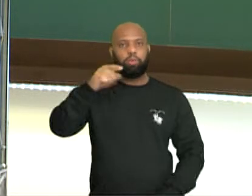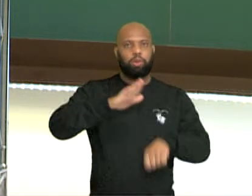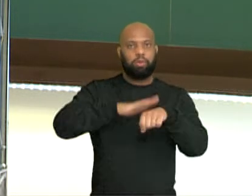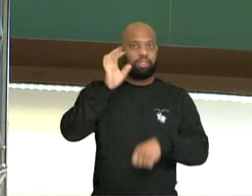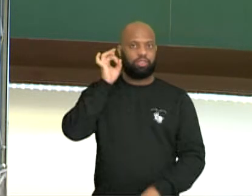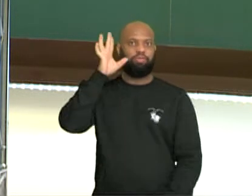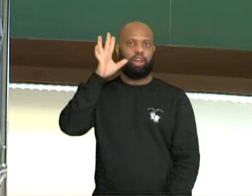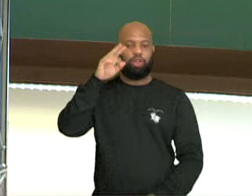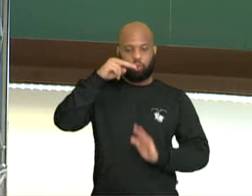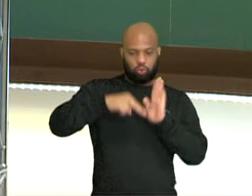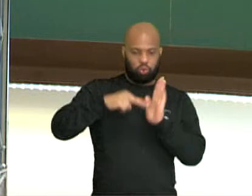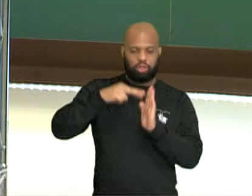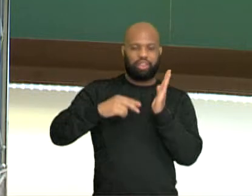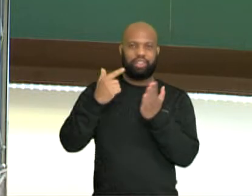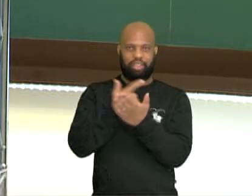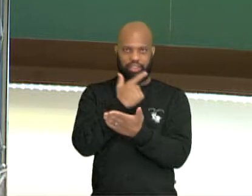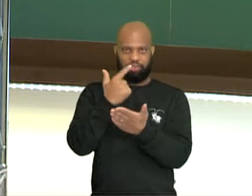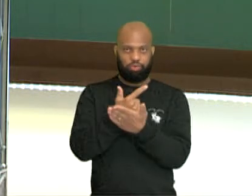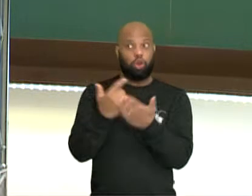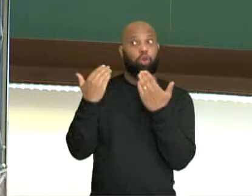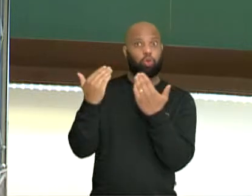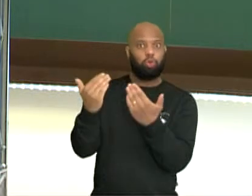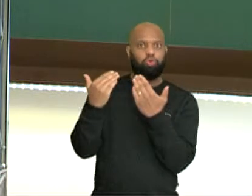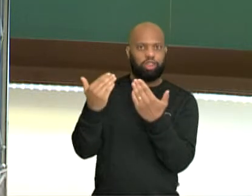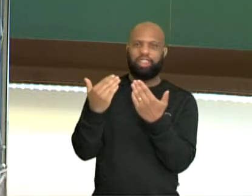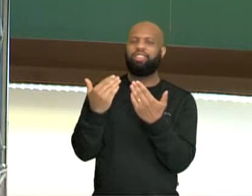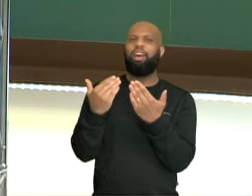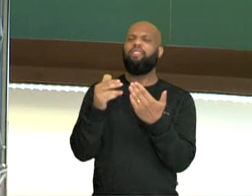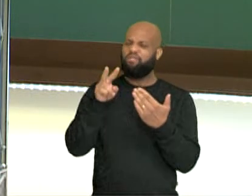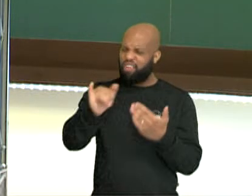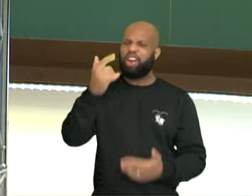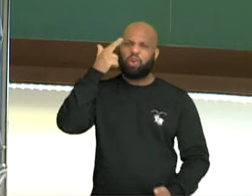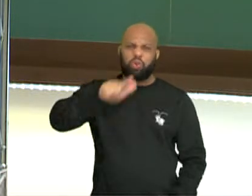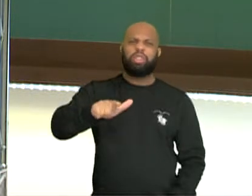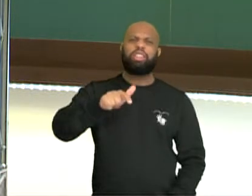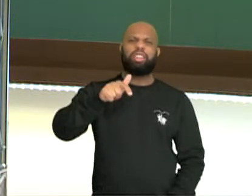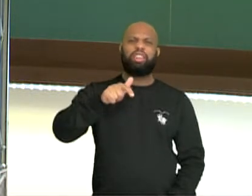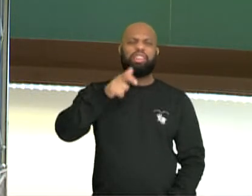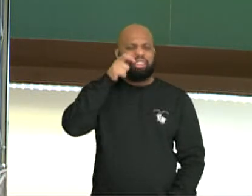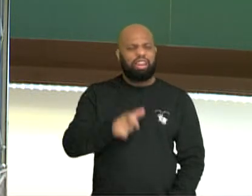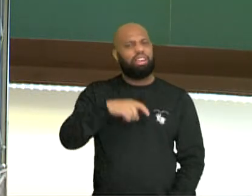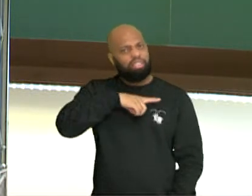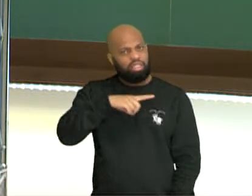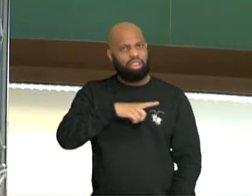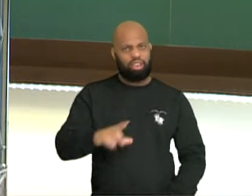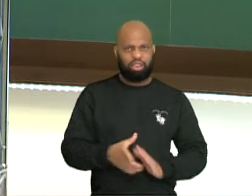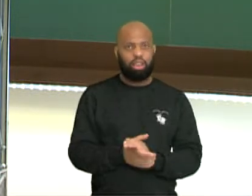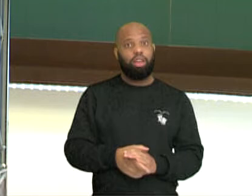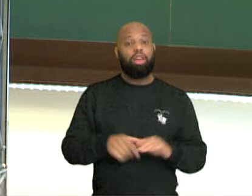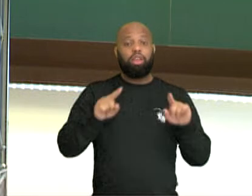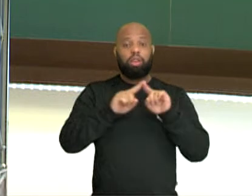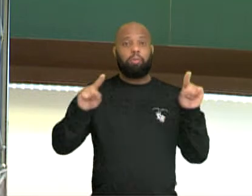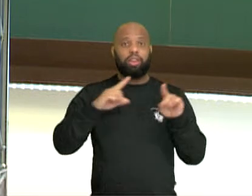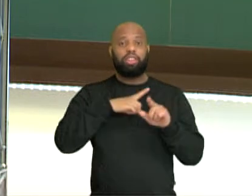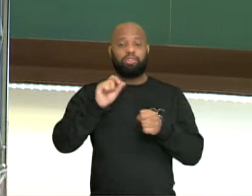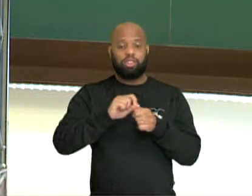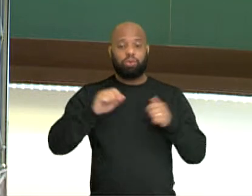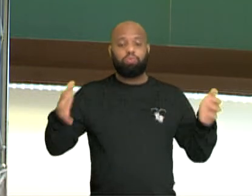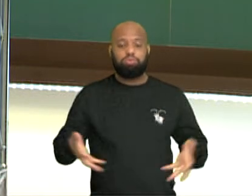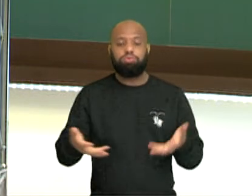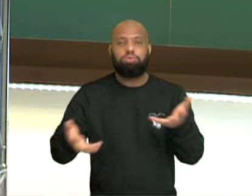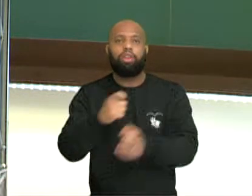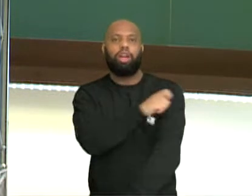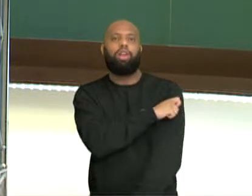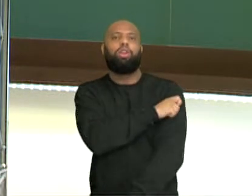o acesso ao livro, que ele duvide, que ele não se interessa. Mas que é preciso o quê? Fazer o aluno participar da aula como